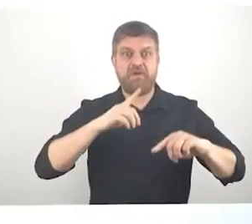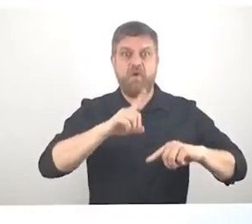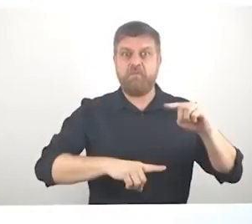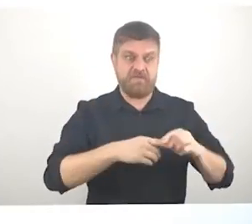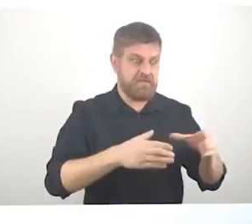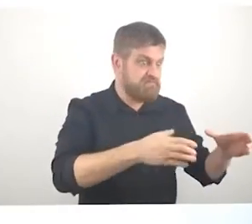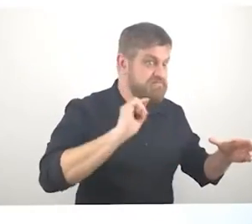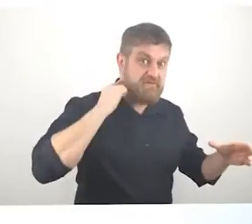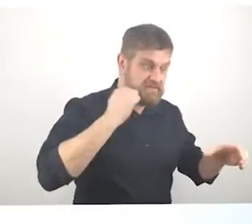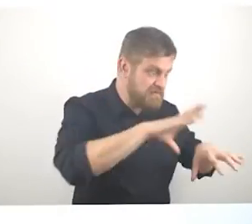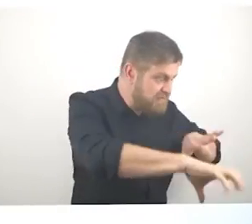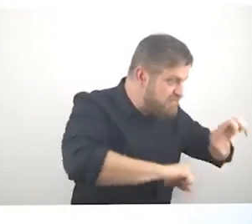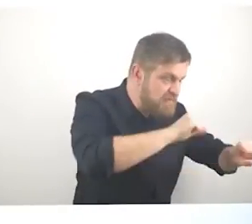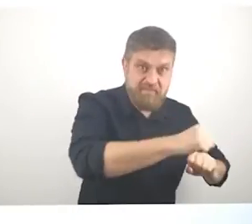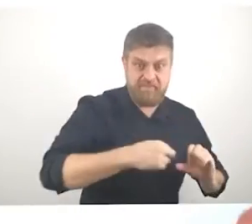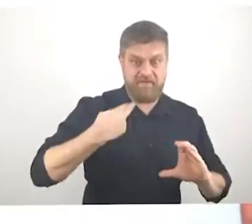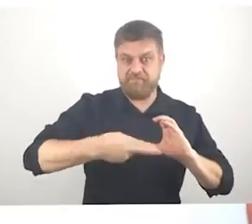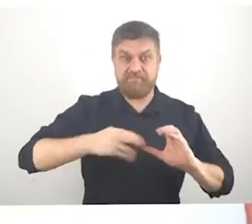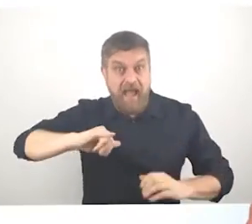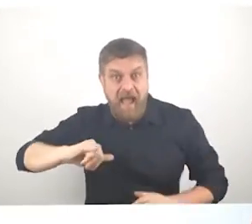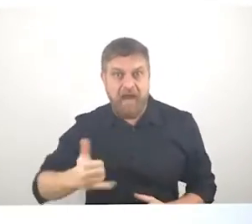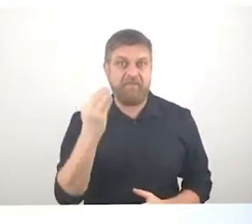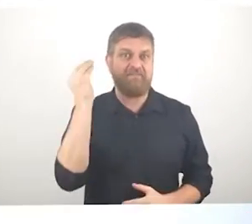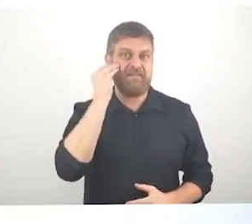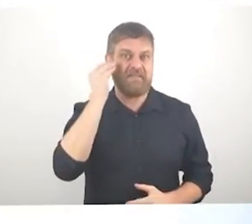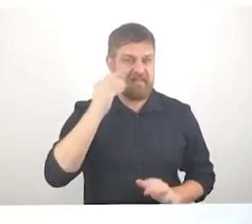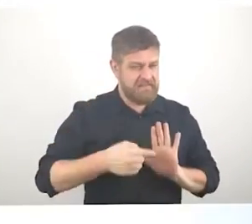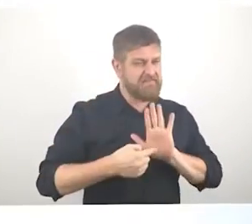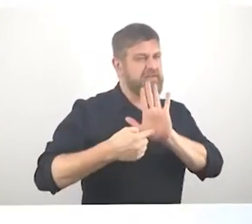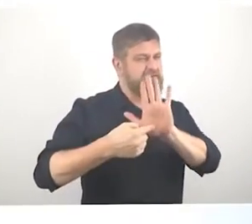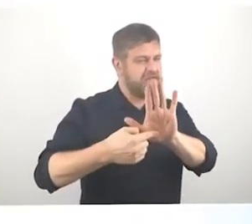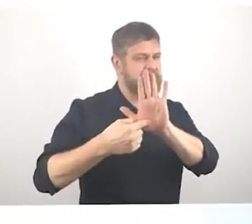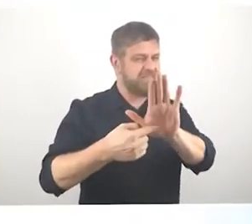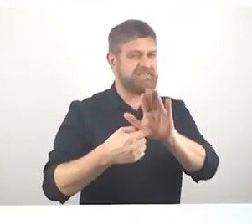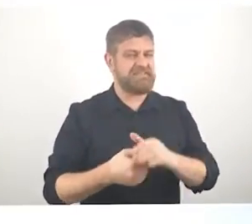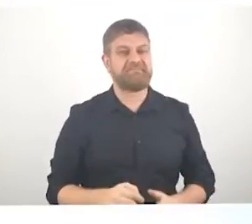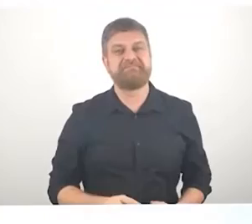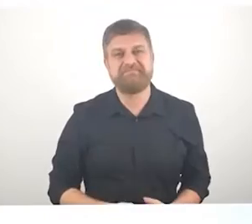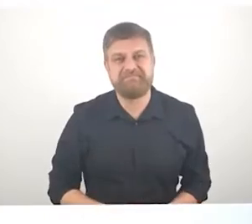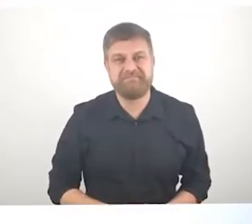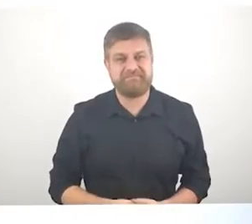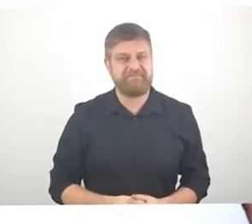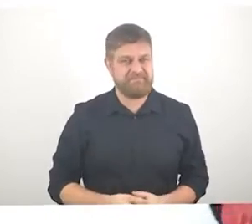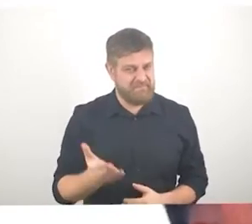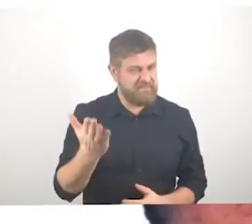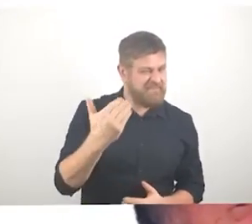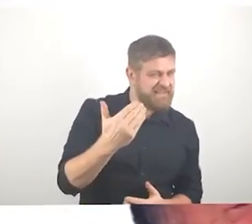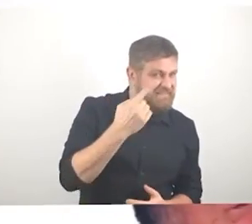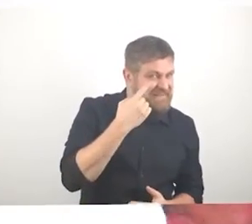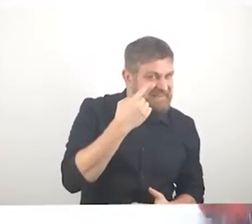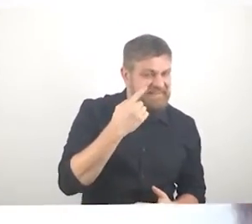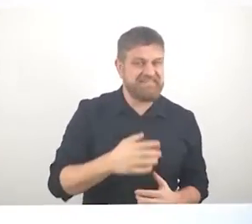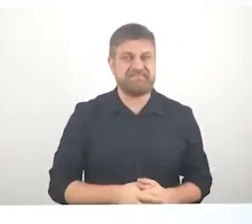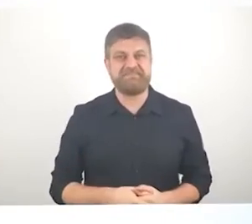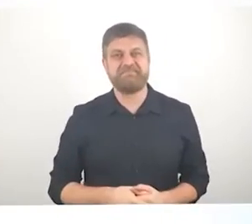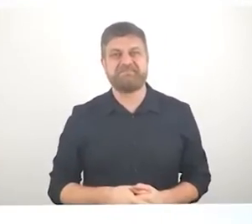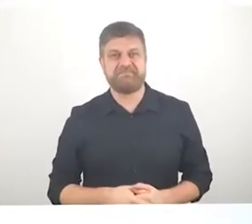que poderiam estar sendo jogados no lixo. E nós vamos tocar uma música usando esses instrumentos aqui para vocês. Vamos lá? Vamos